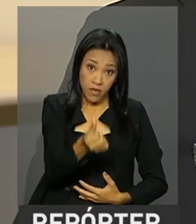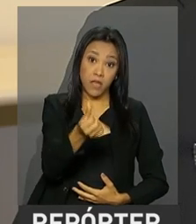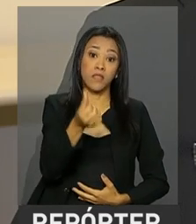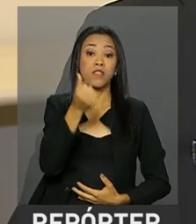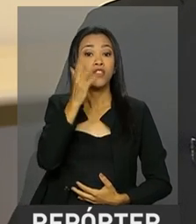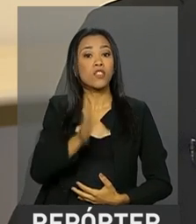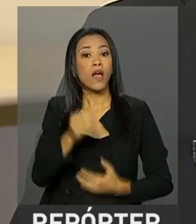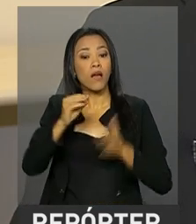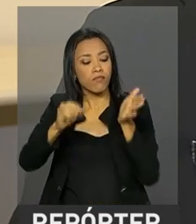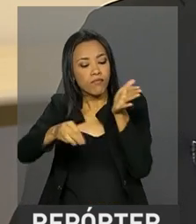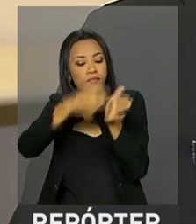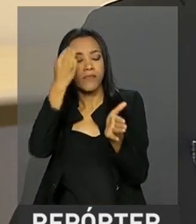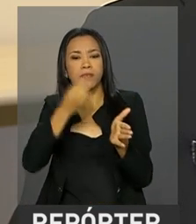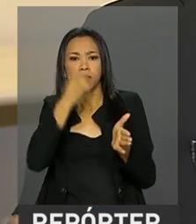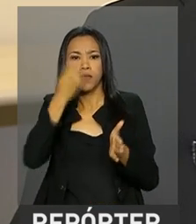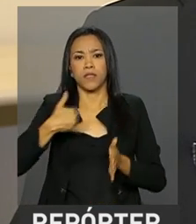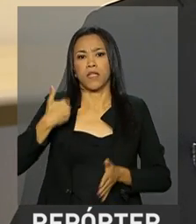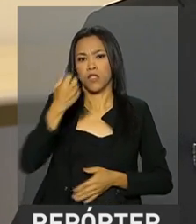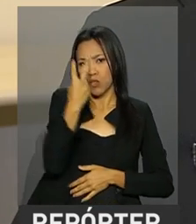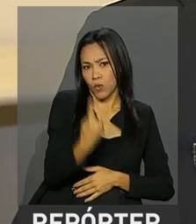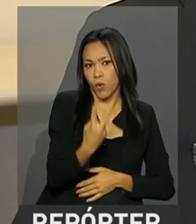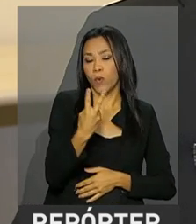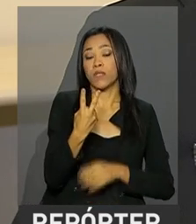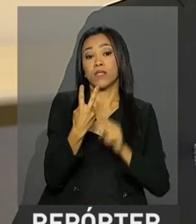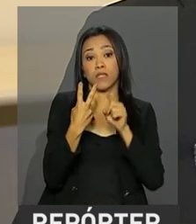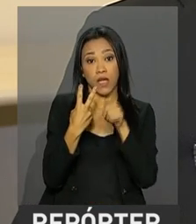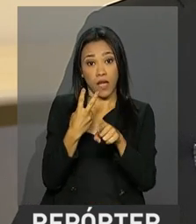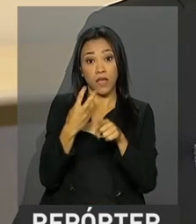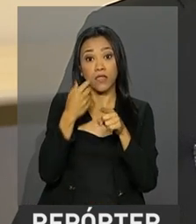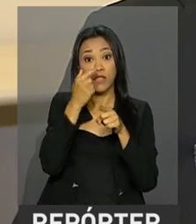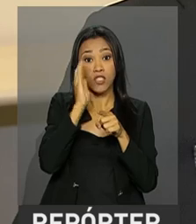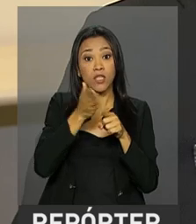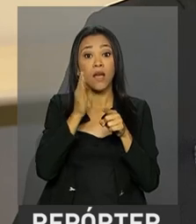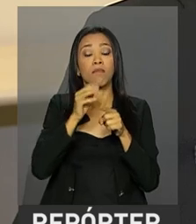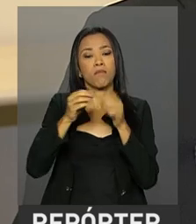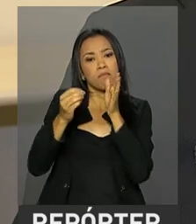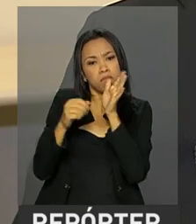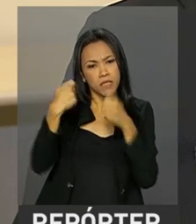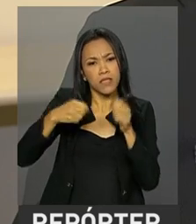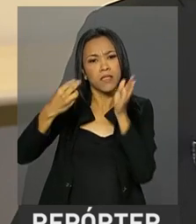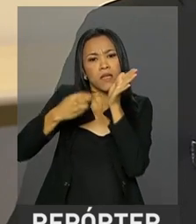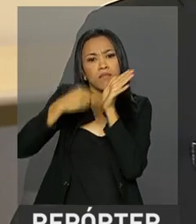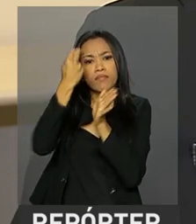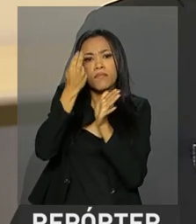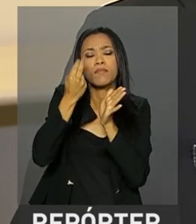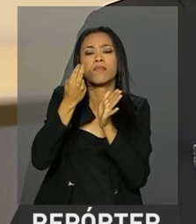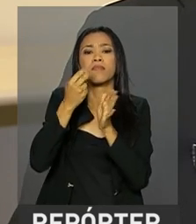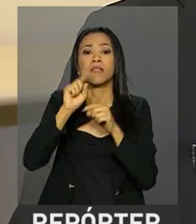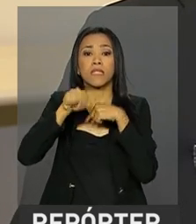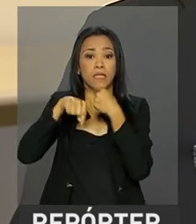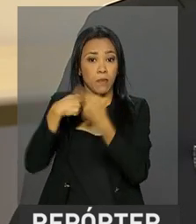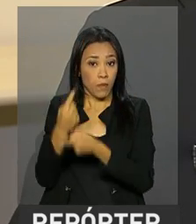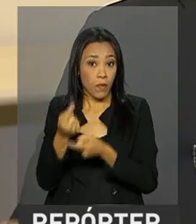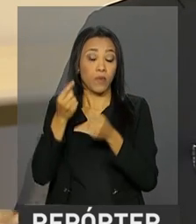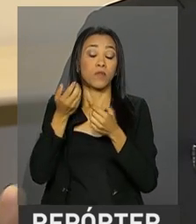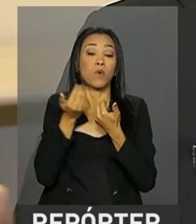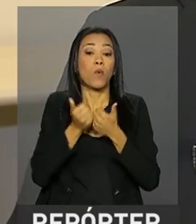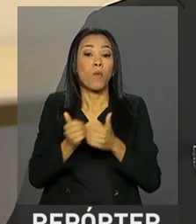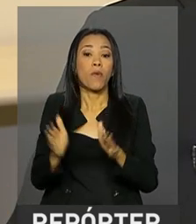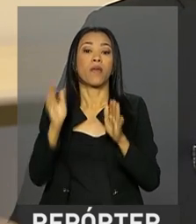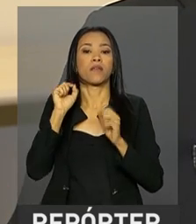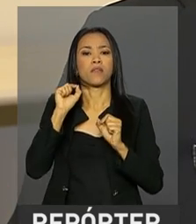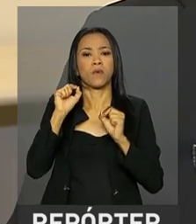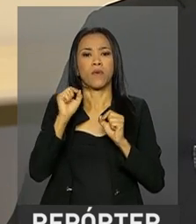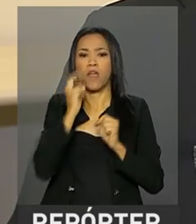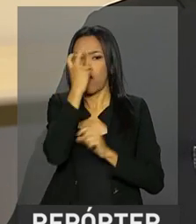seja operado. Aos 2 anos de idade, no máximo, esse céu da boca já seja operado, ou seja, o palato. E, consequentemente, inicie-se o tratamento